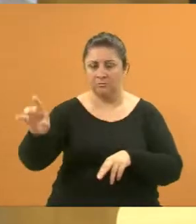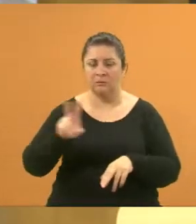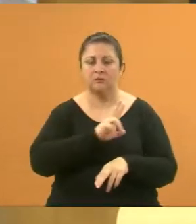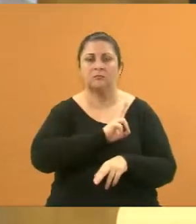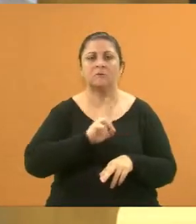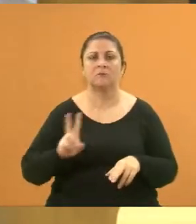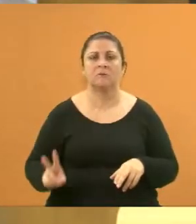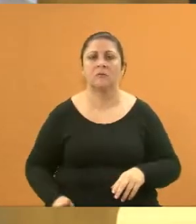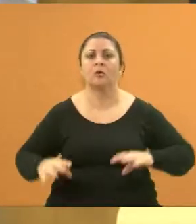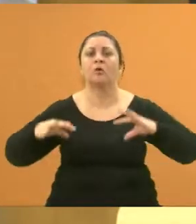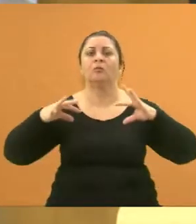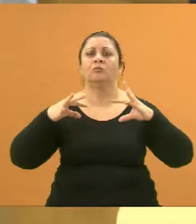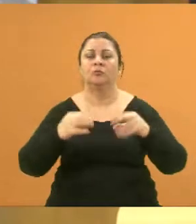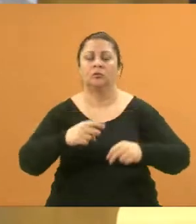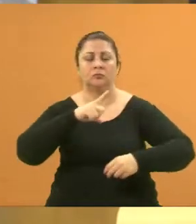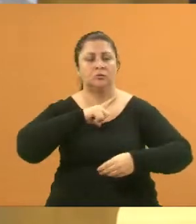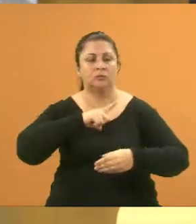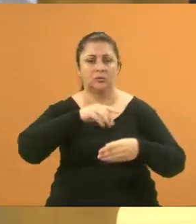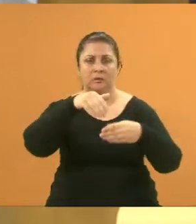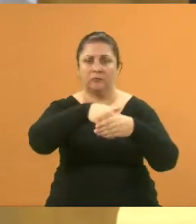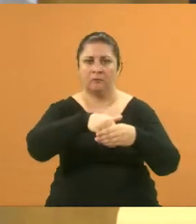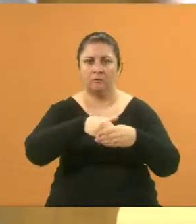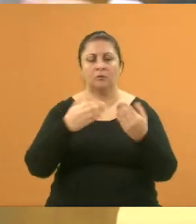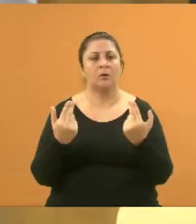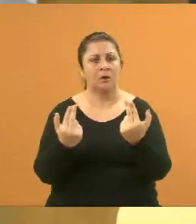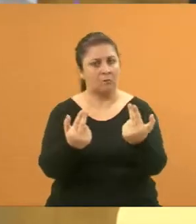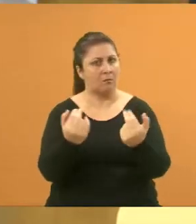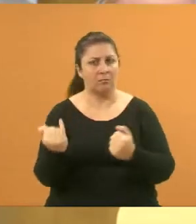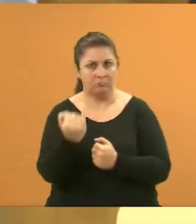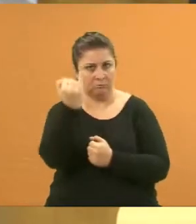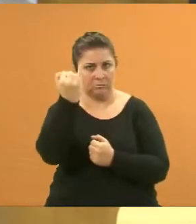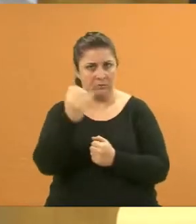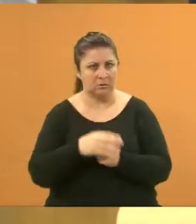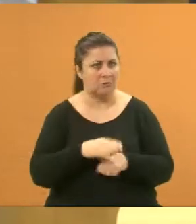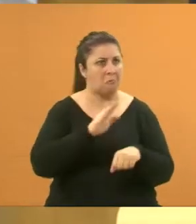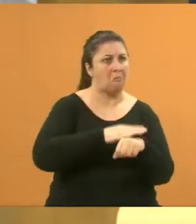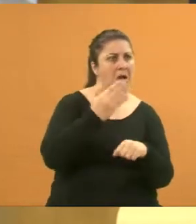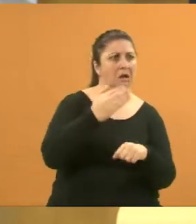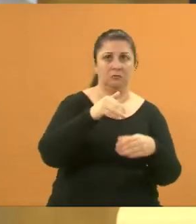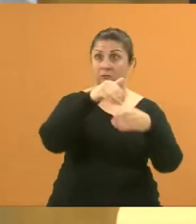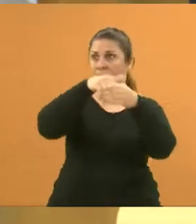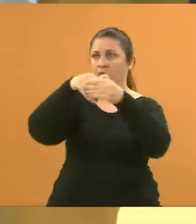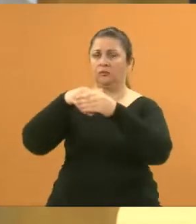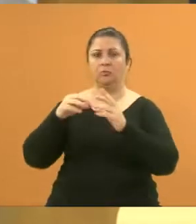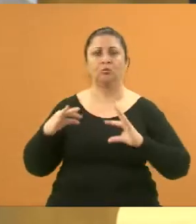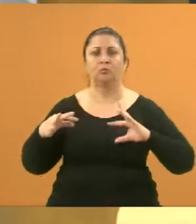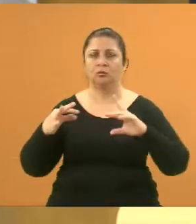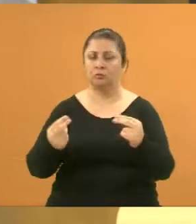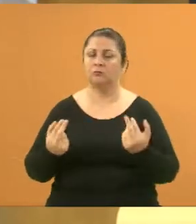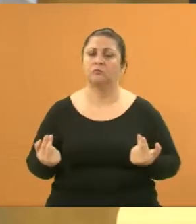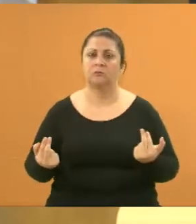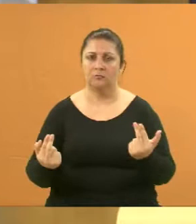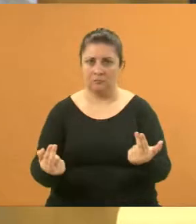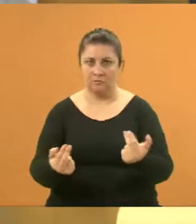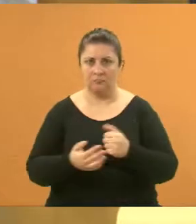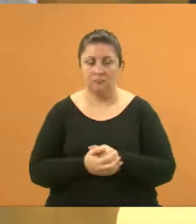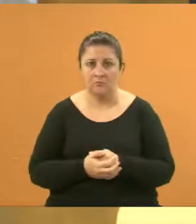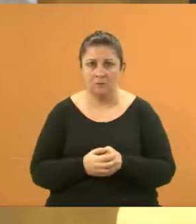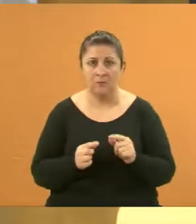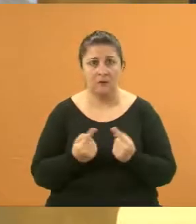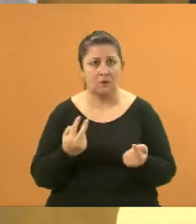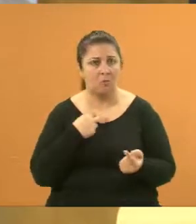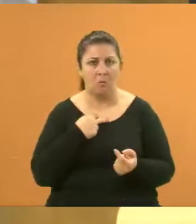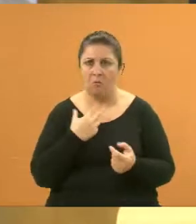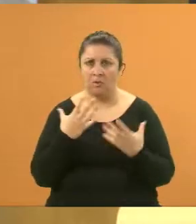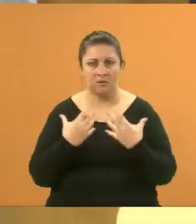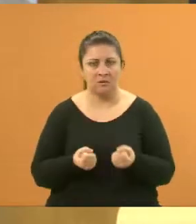nessa casa, porque todo mundo tem o voto do valor igual. Seja o mais votado, seja o menos votado, o voto é o mesmo. Mas não dá para a gente